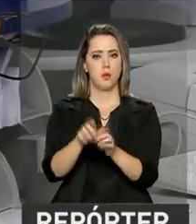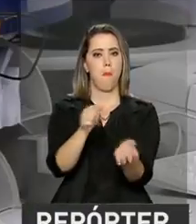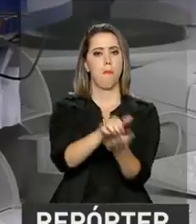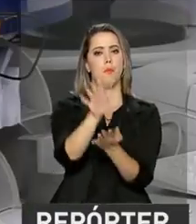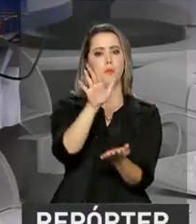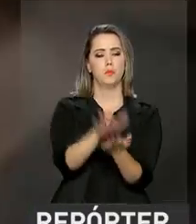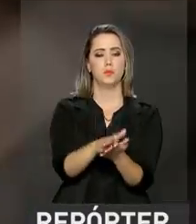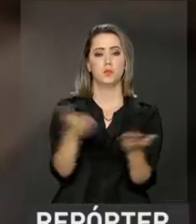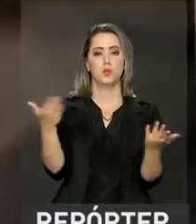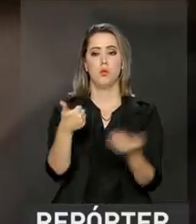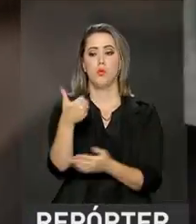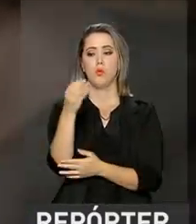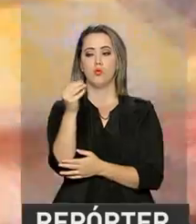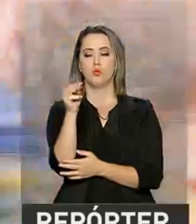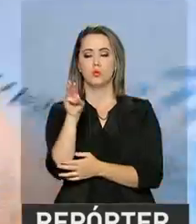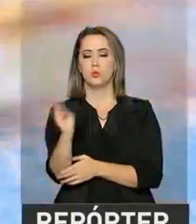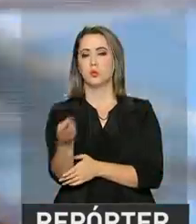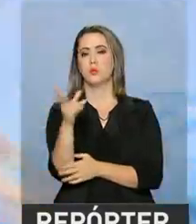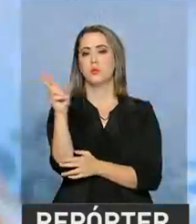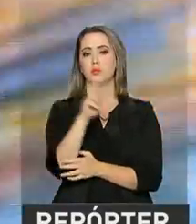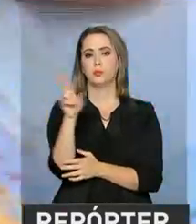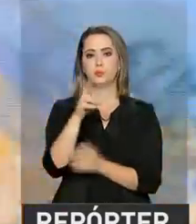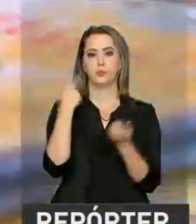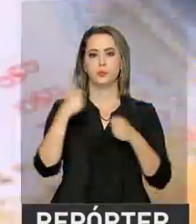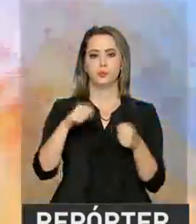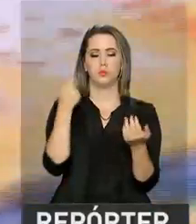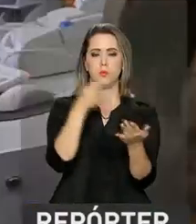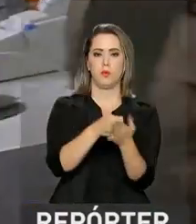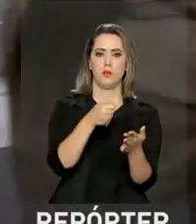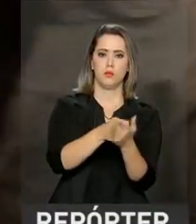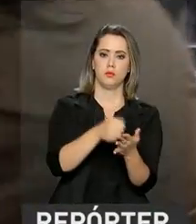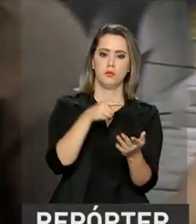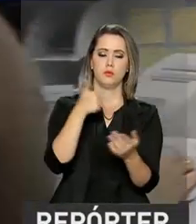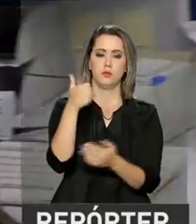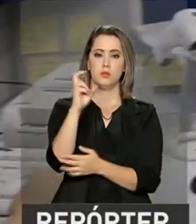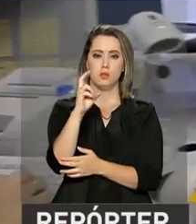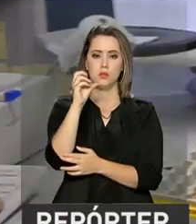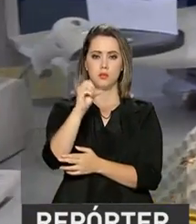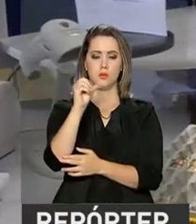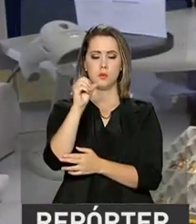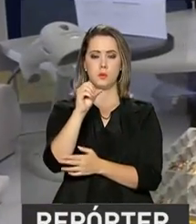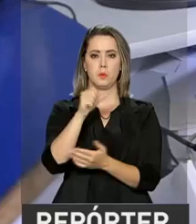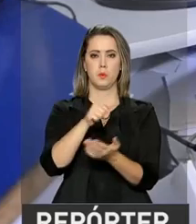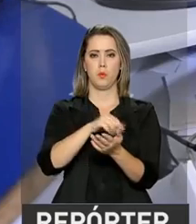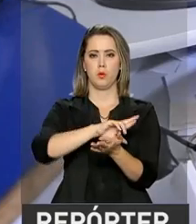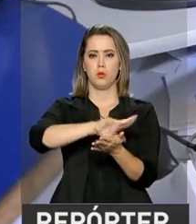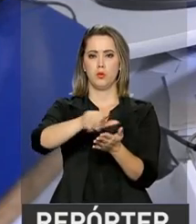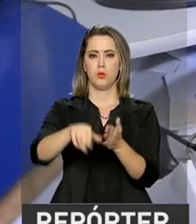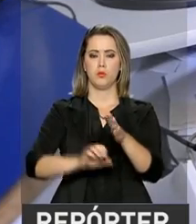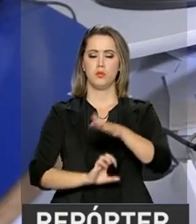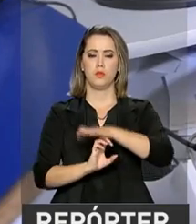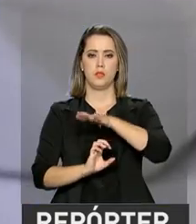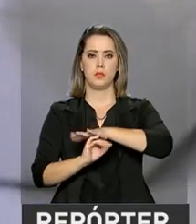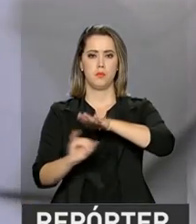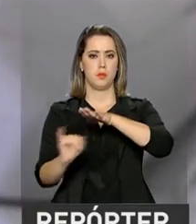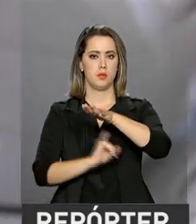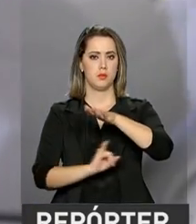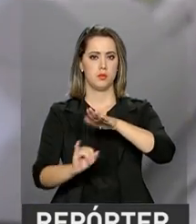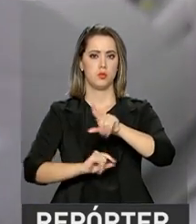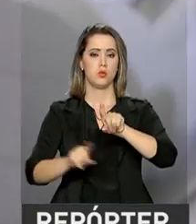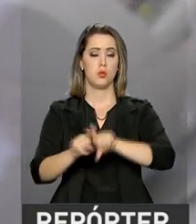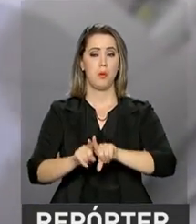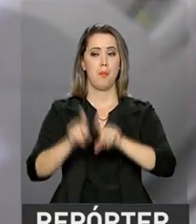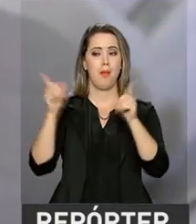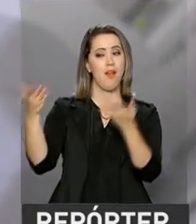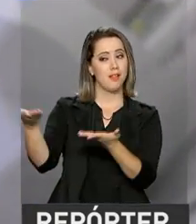R 100 milhões deais são devidos para as 59 autarquias e Fundações federais mas receber esses